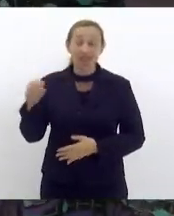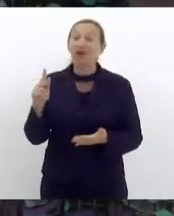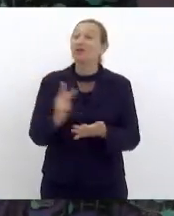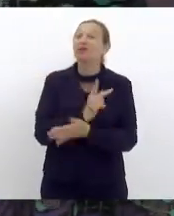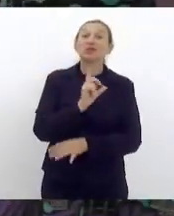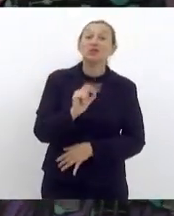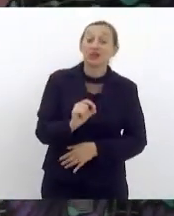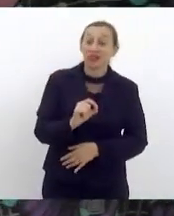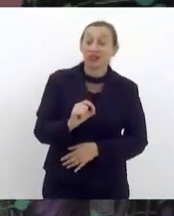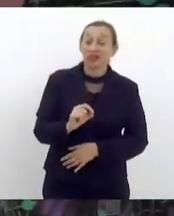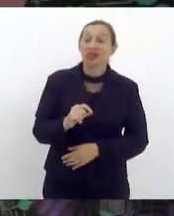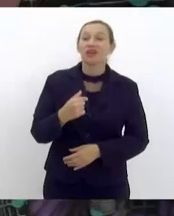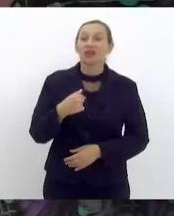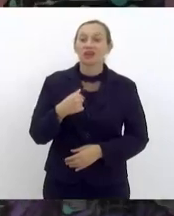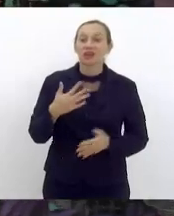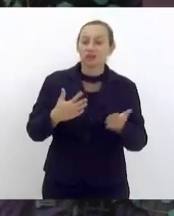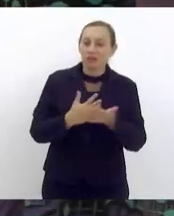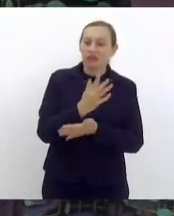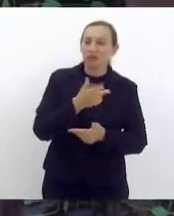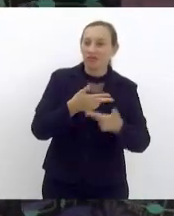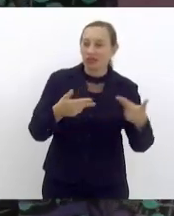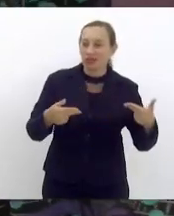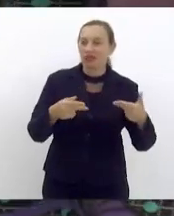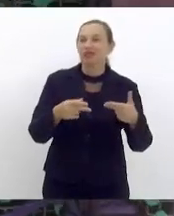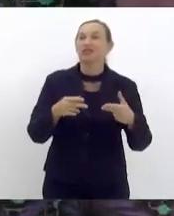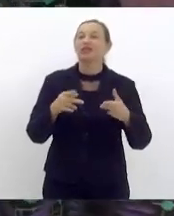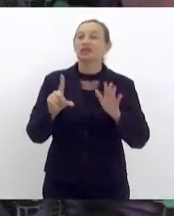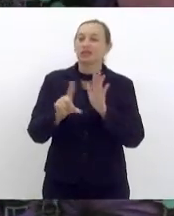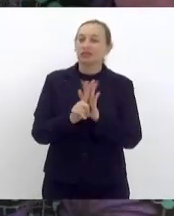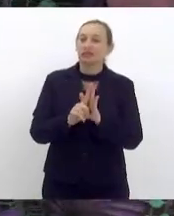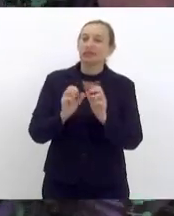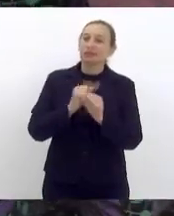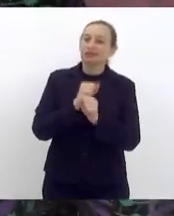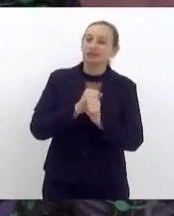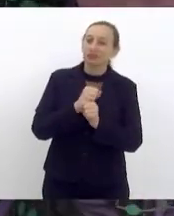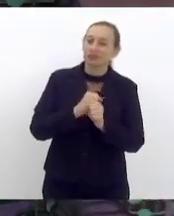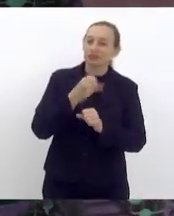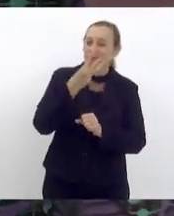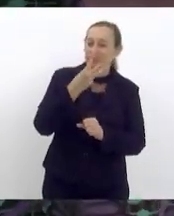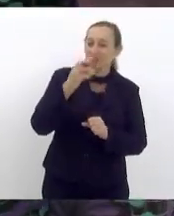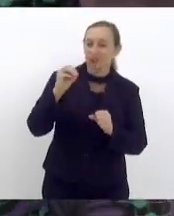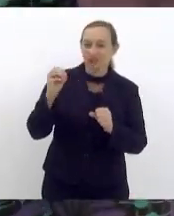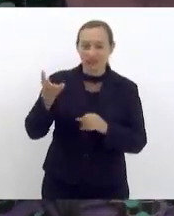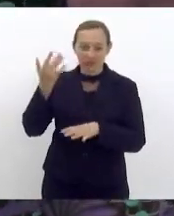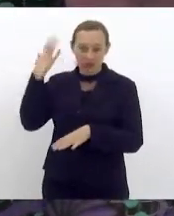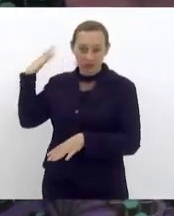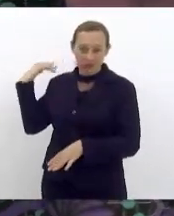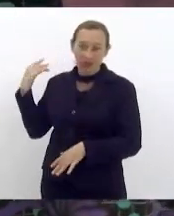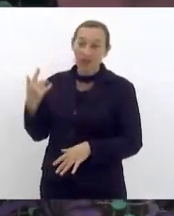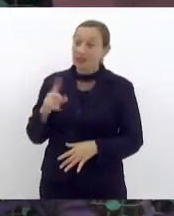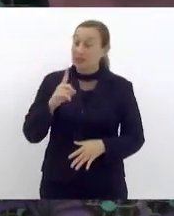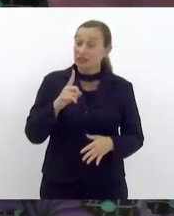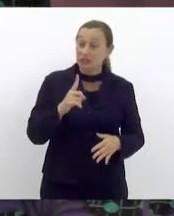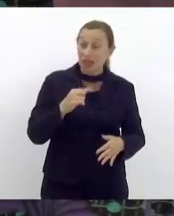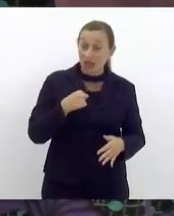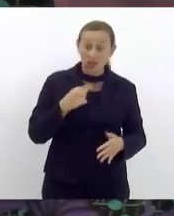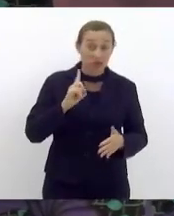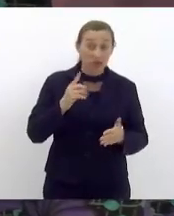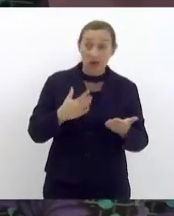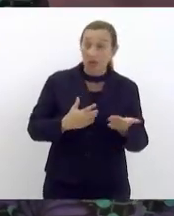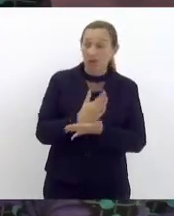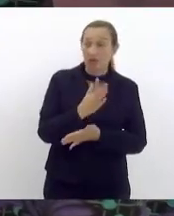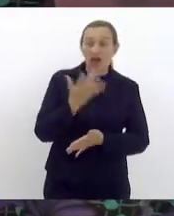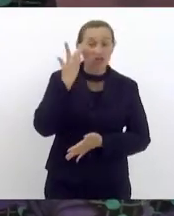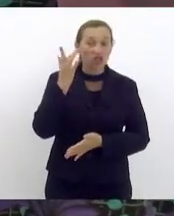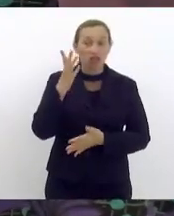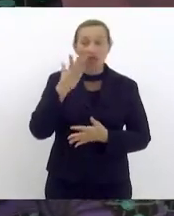acontece o seguinte como eu aprovei muitas leis no passado nos últimos 30 anos se eu não aprovar nenhum projeto as pessoas vão achar que eu me acomodei